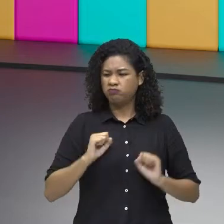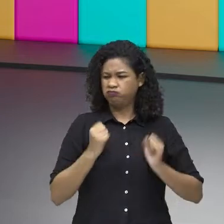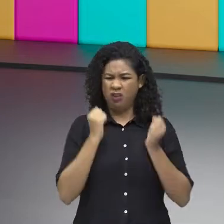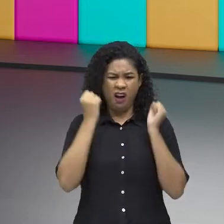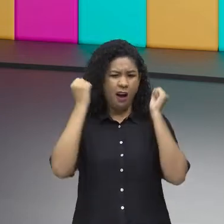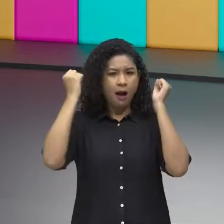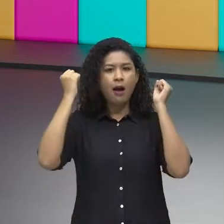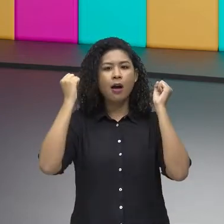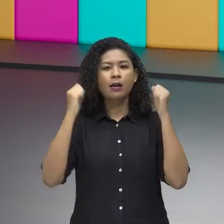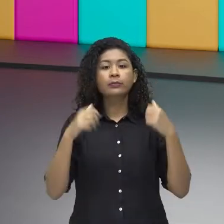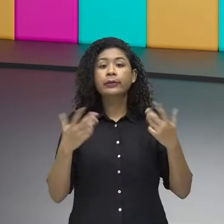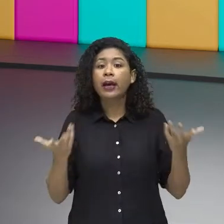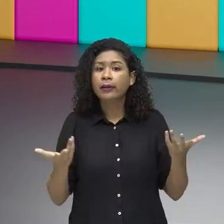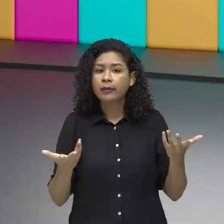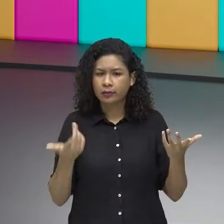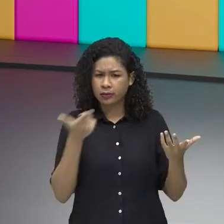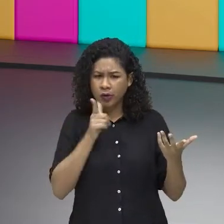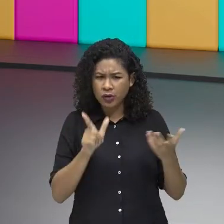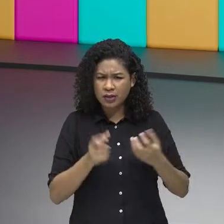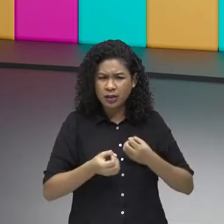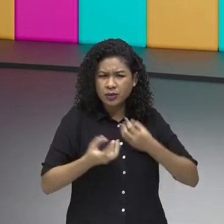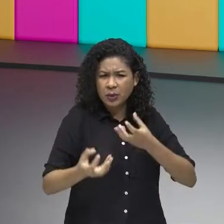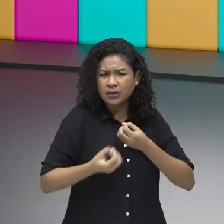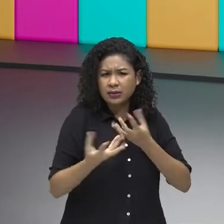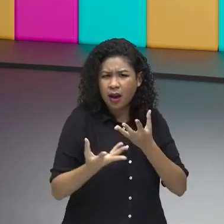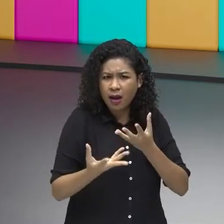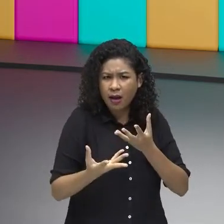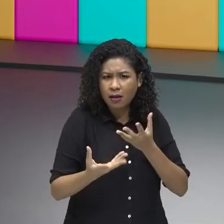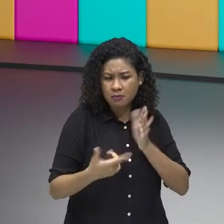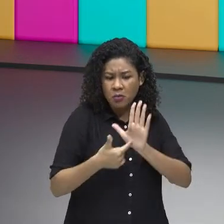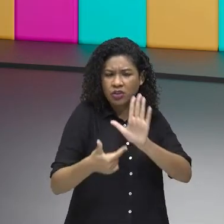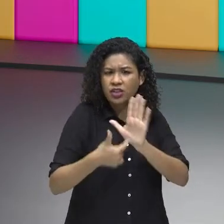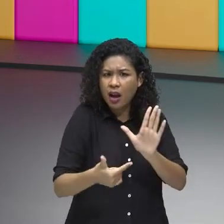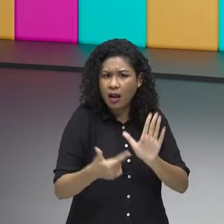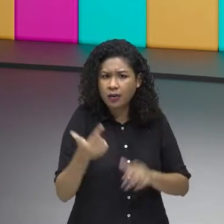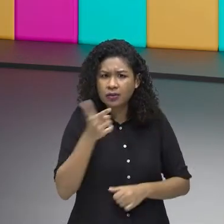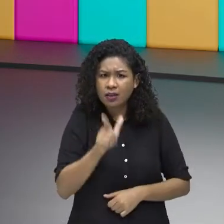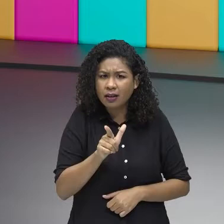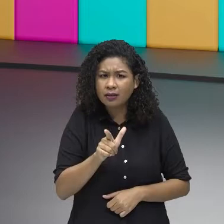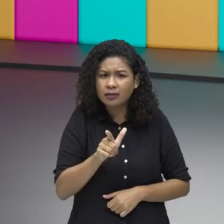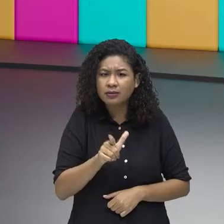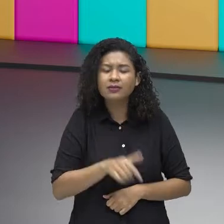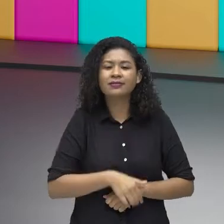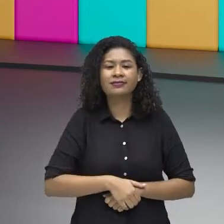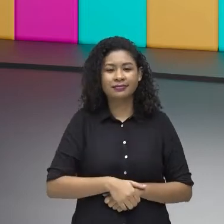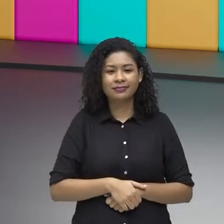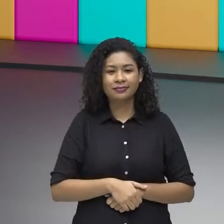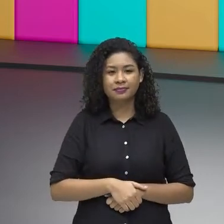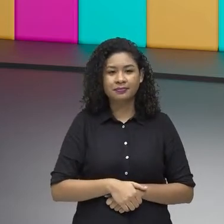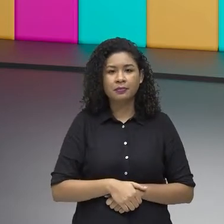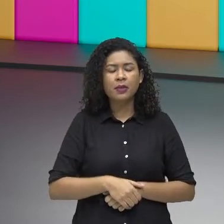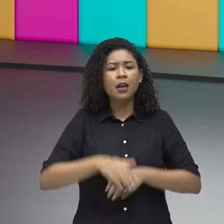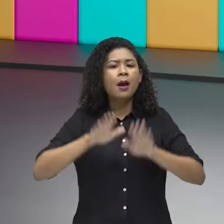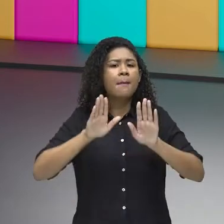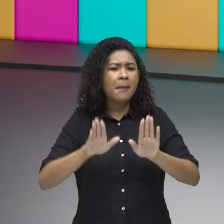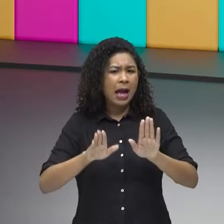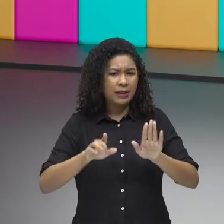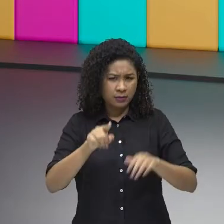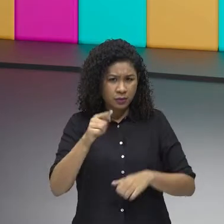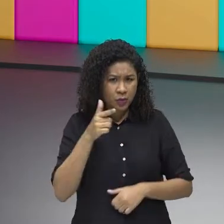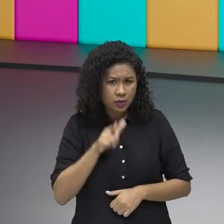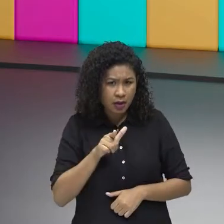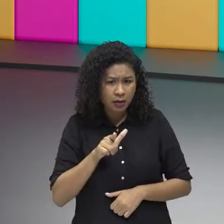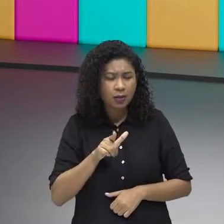consegue expressar? E aí, se você consegue expressar, responde também para mim aí. Como é que você expressa o que você